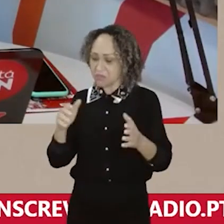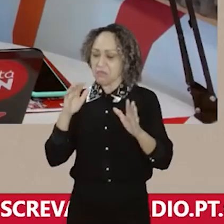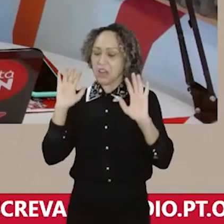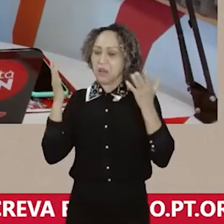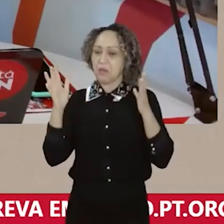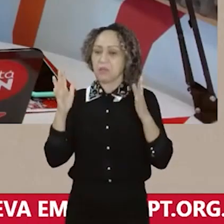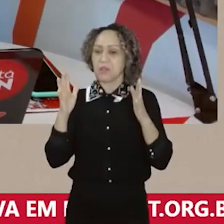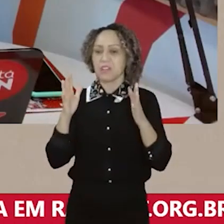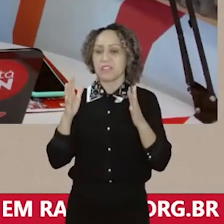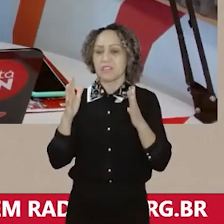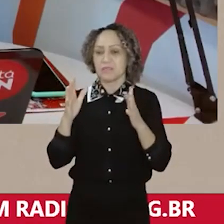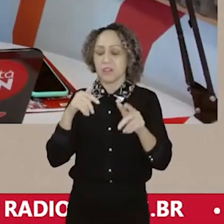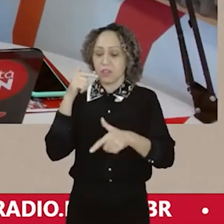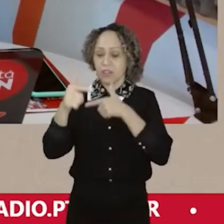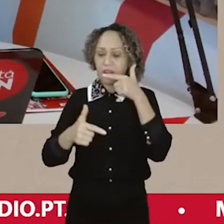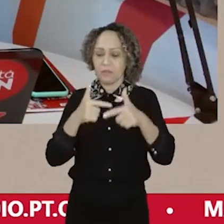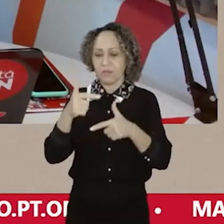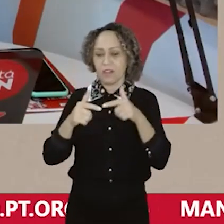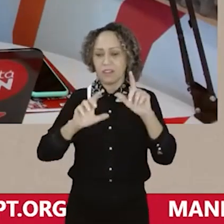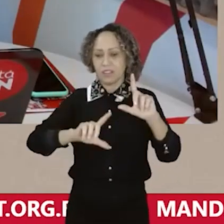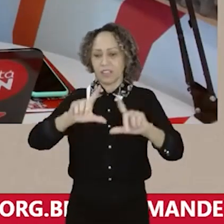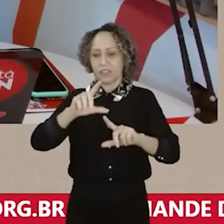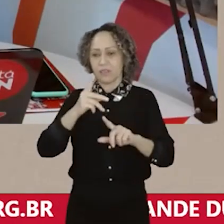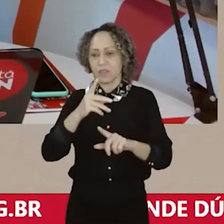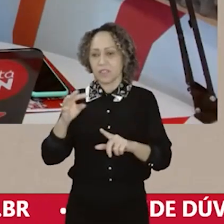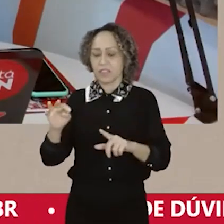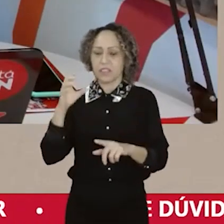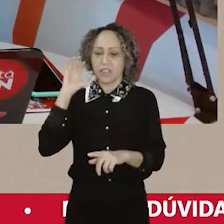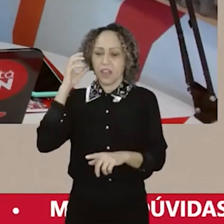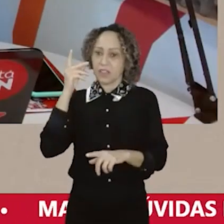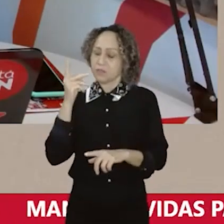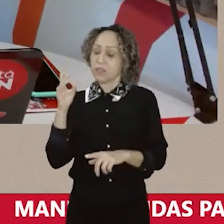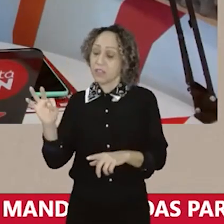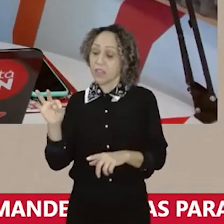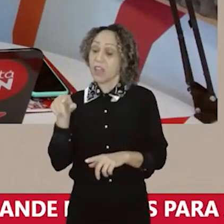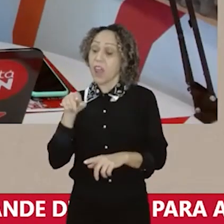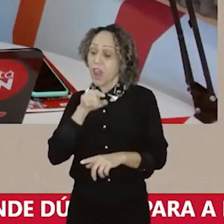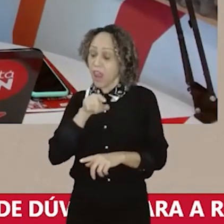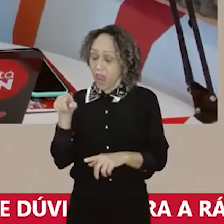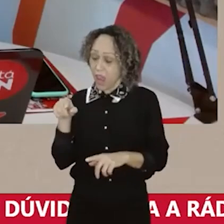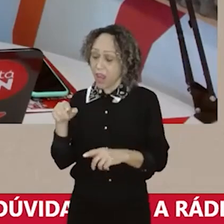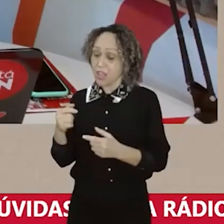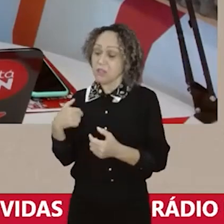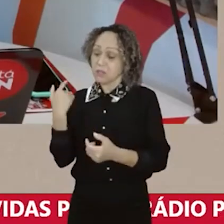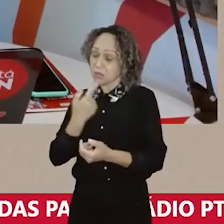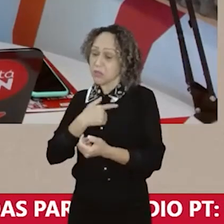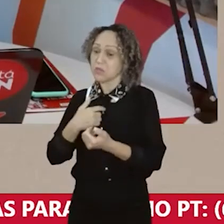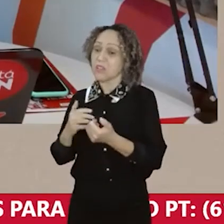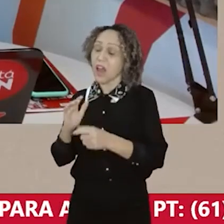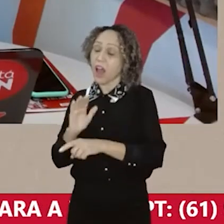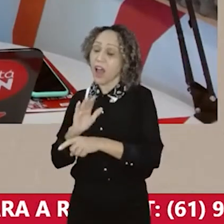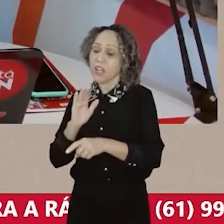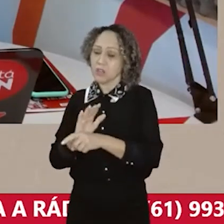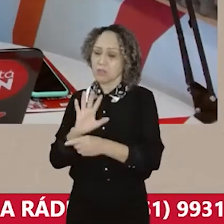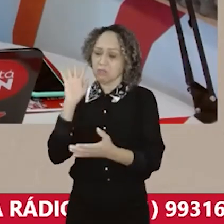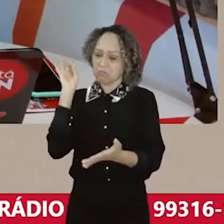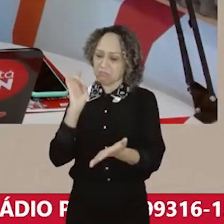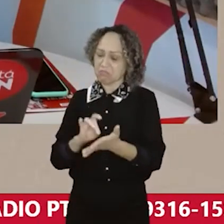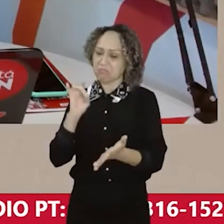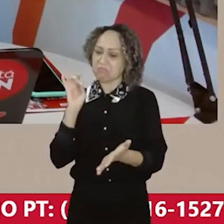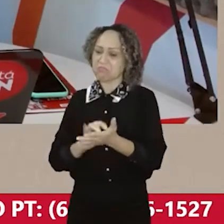Rádio PT, nos ajudando aí a manter a verdade e atualizando a nossa